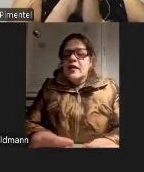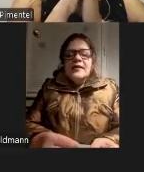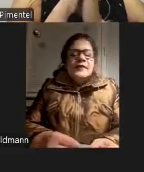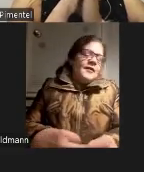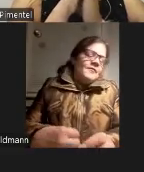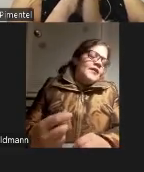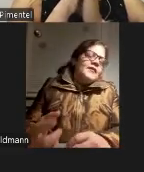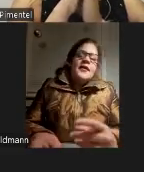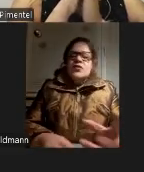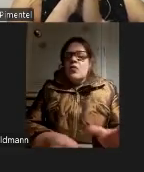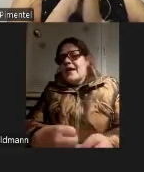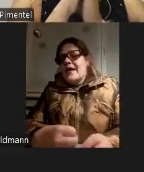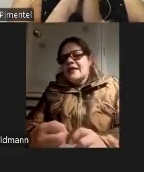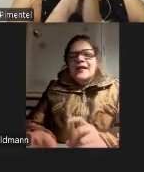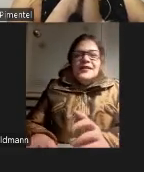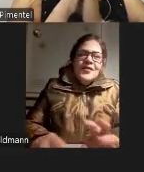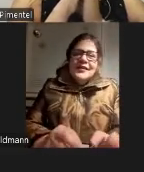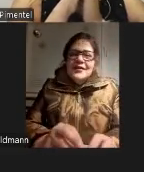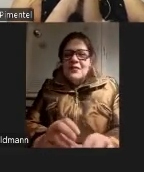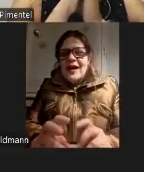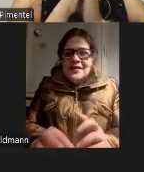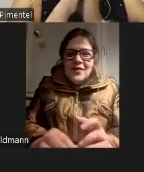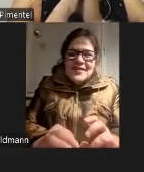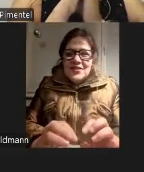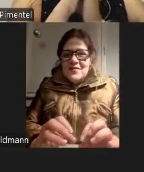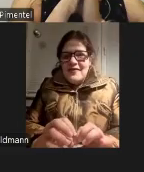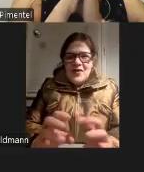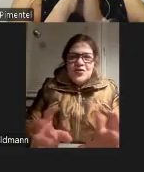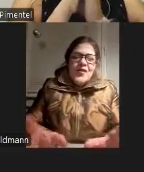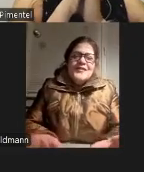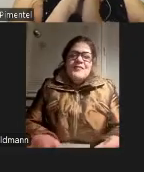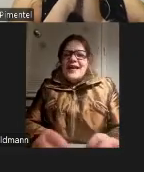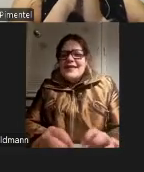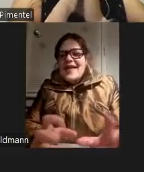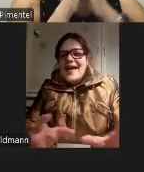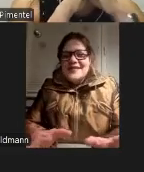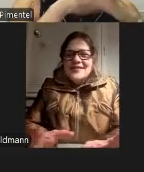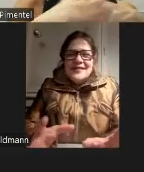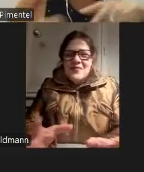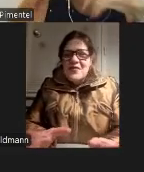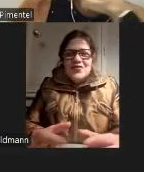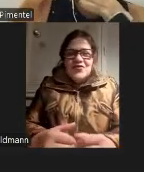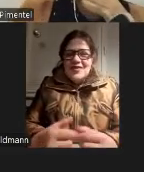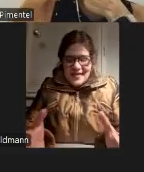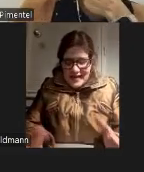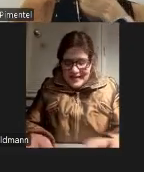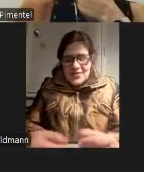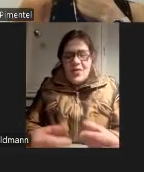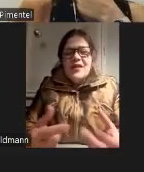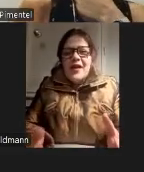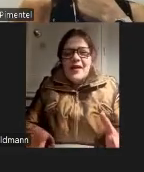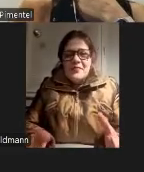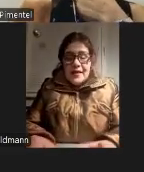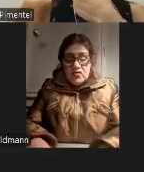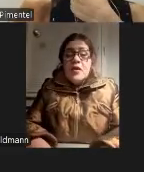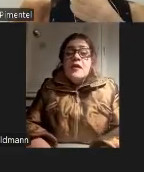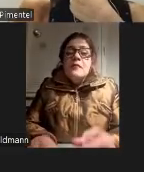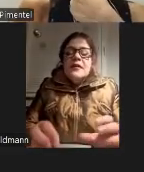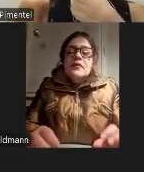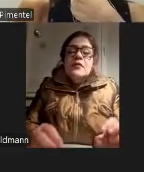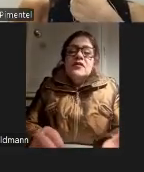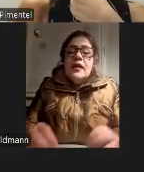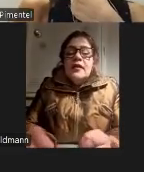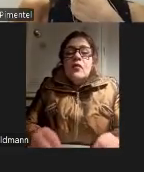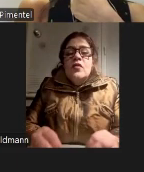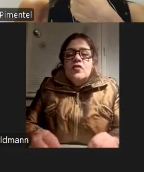Claro que eu queria ter magnésio, ômega 3, eu queria ter um bocado de coisas maravilhosas, coenzima Q10, eu queria ter muitos nutrientes, oligoelementos,